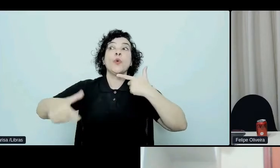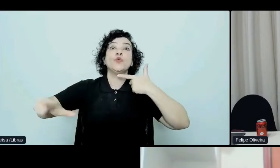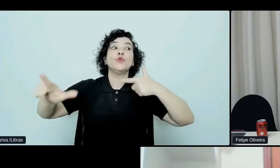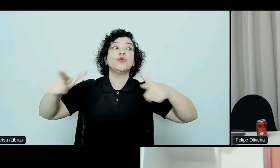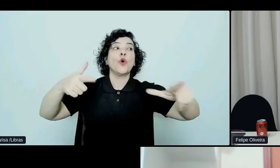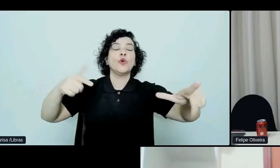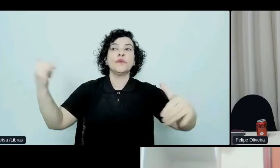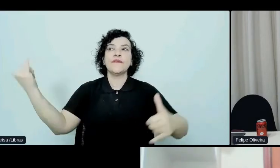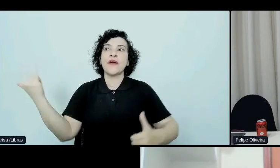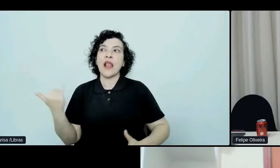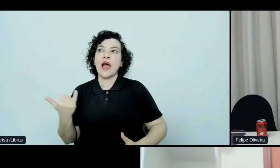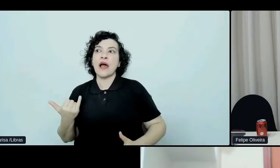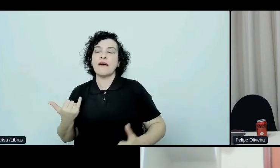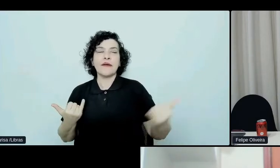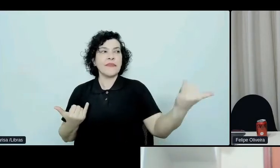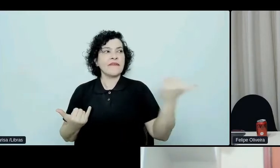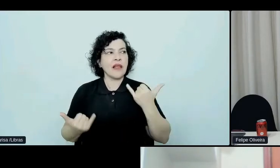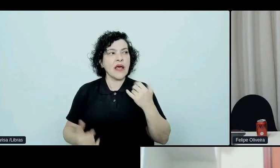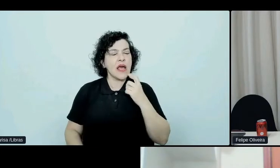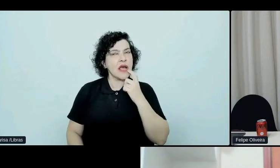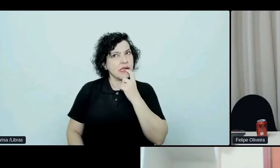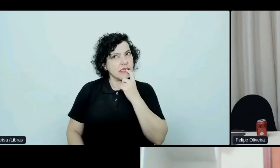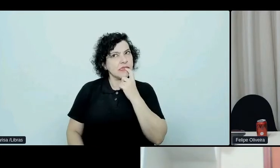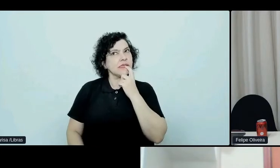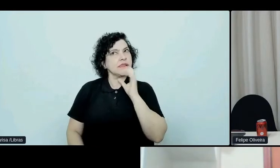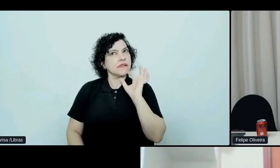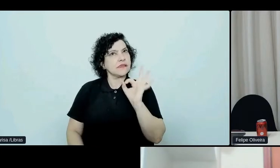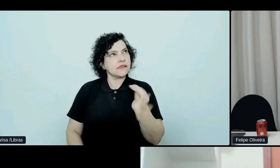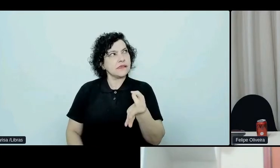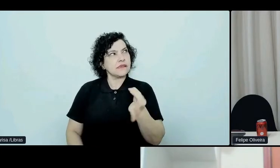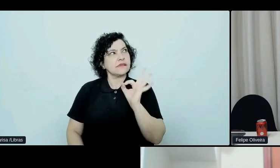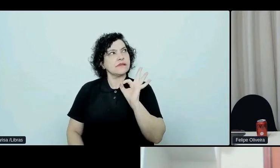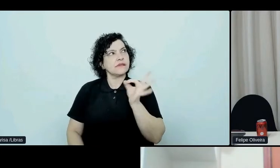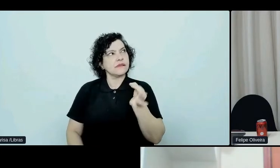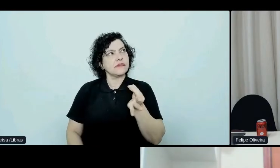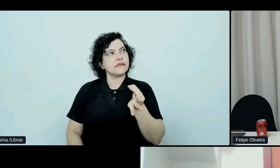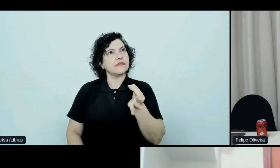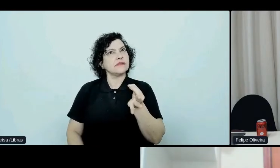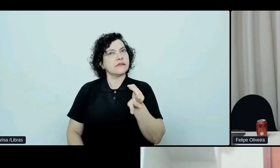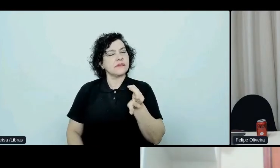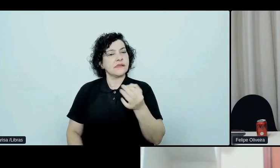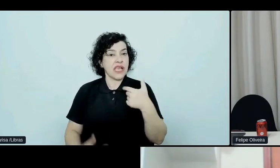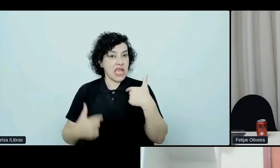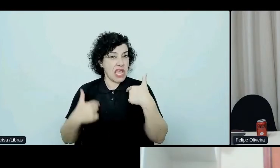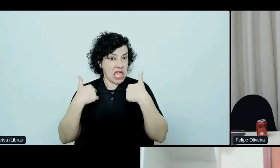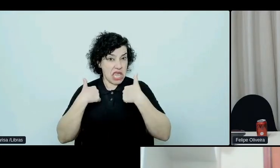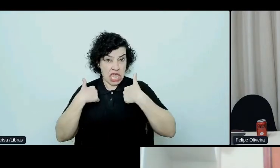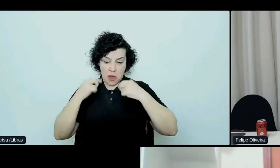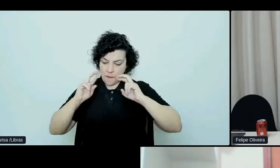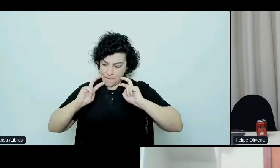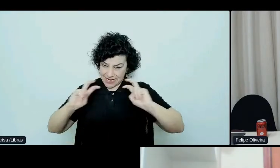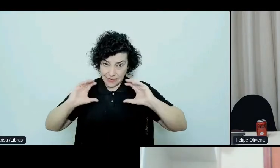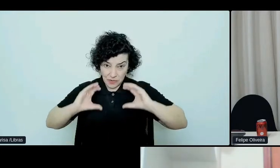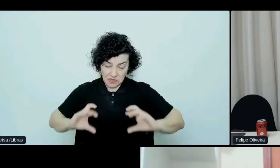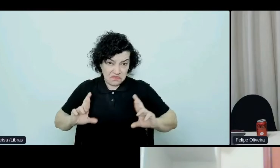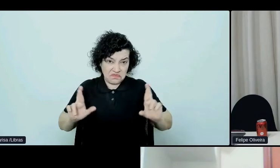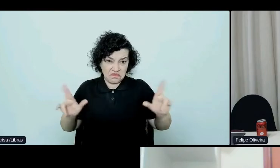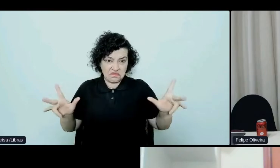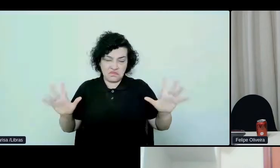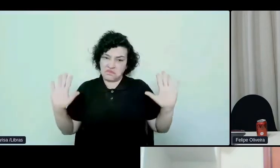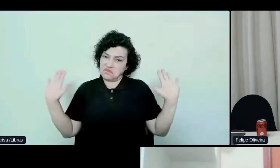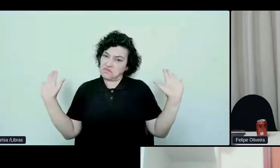assim, mas você não percebeu? Eu não sei se ocorre com vocês, mas muitas das coisas eu percebi